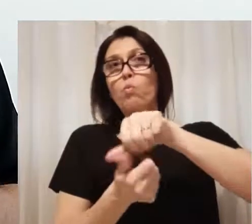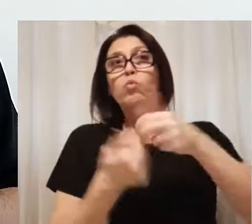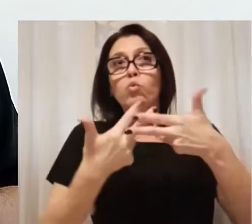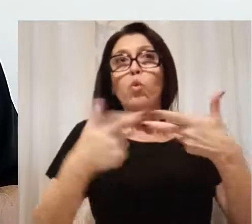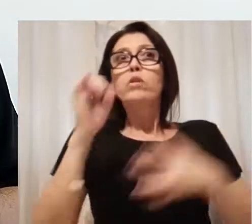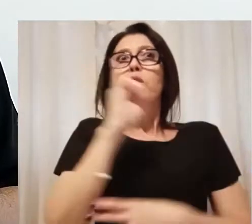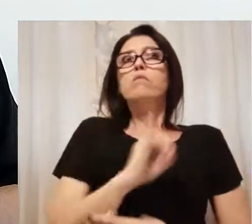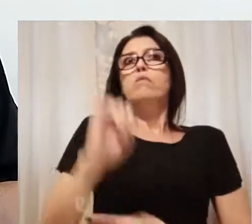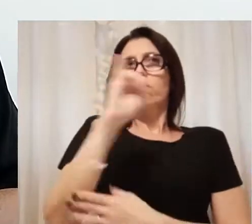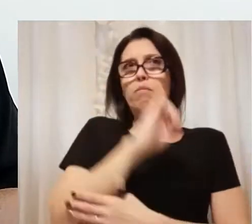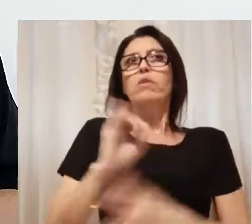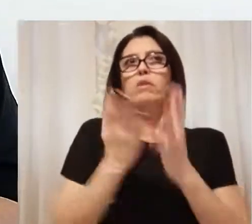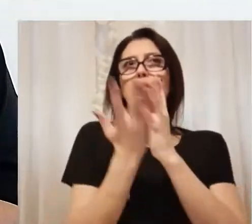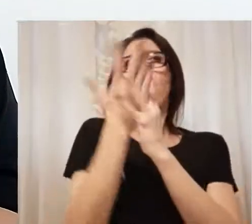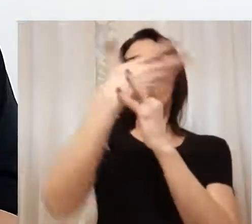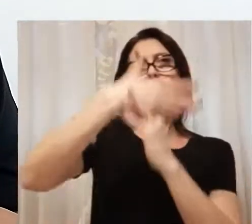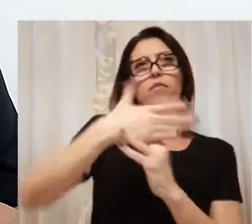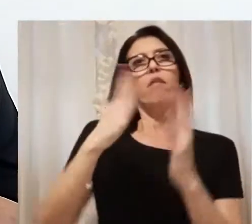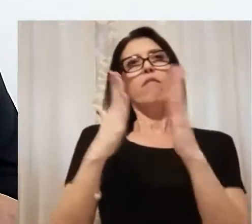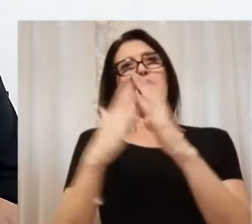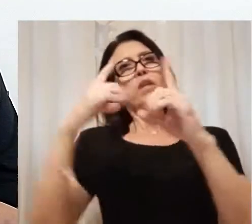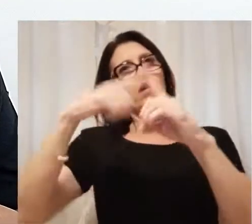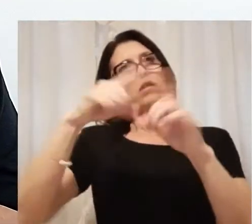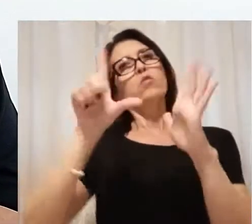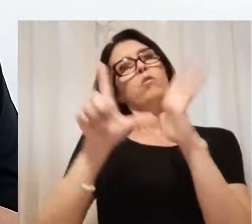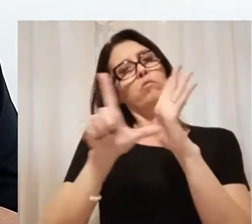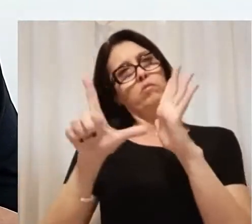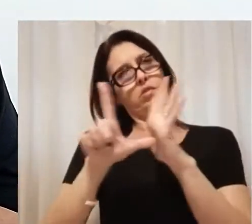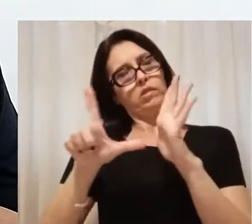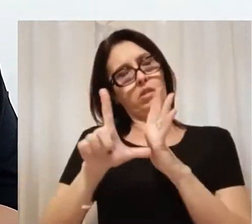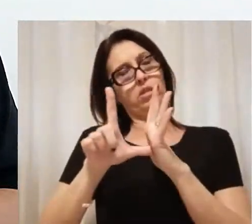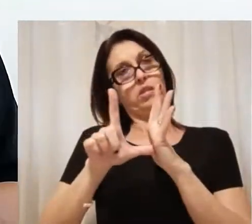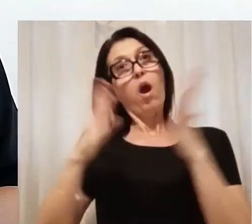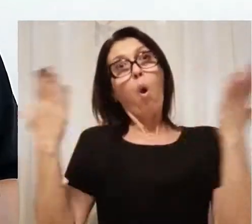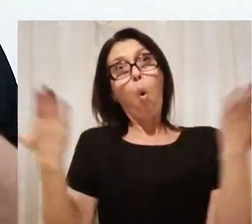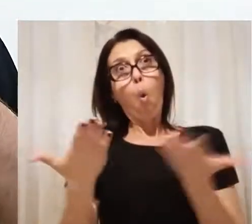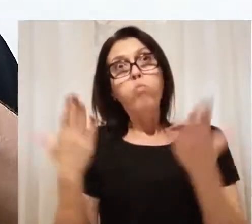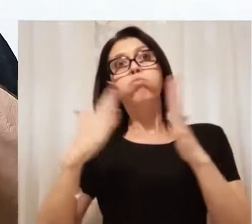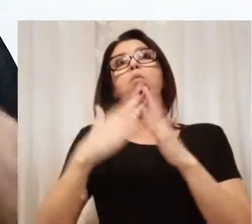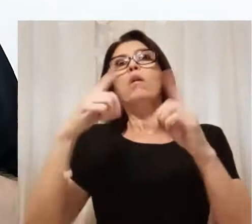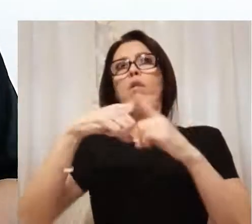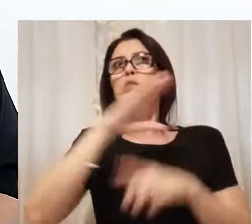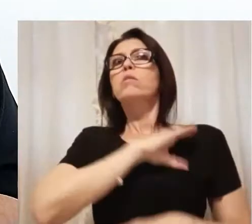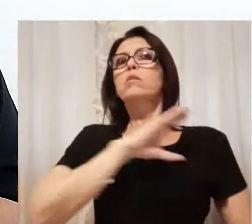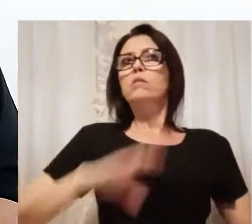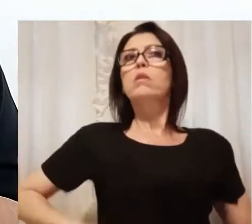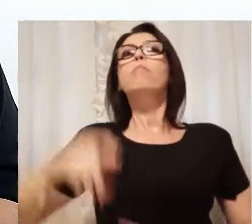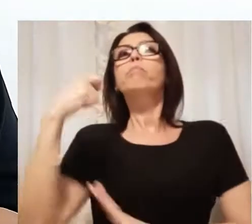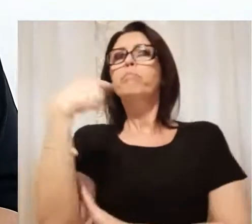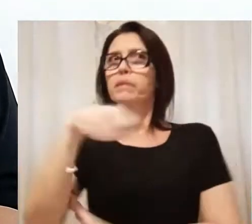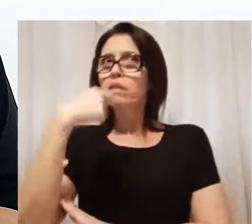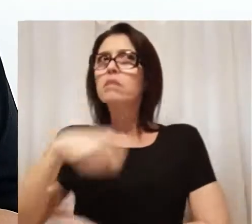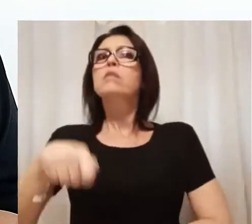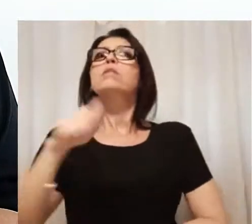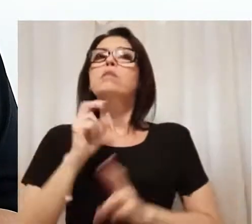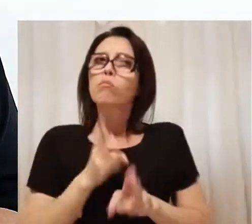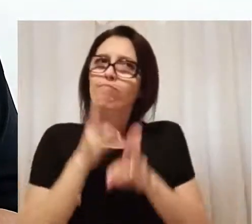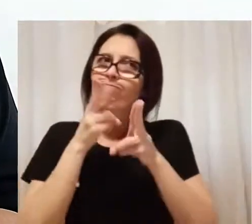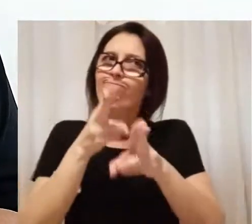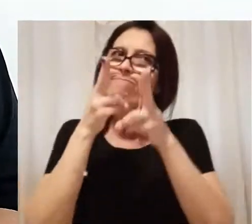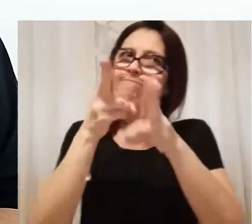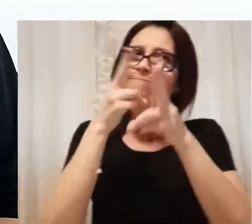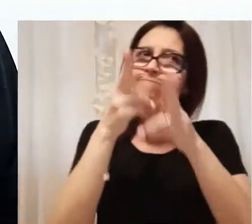mas muitos princípios cristãos que ao longo dos séculos foram esquecidos. E hoje a igreja cristã ainda